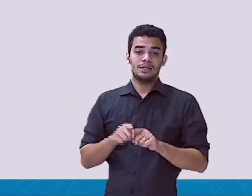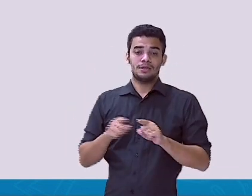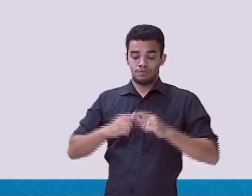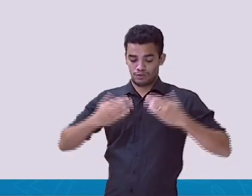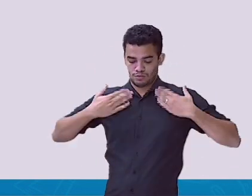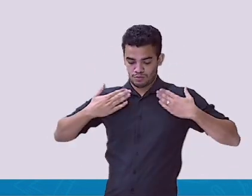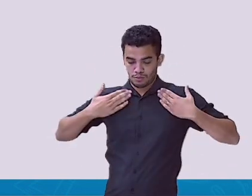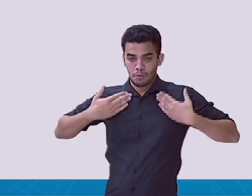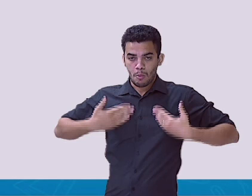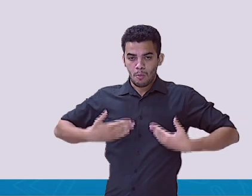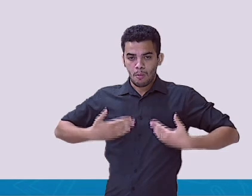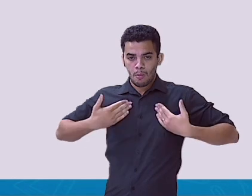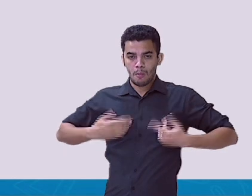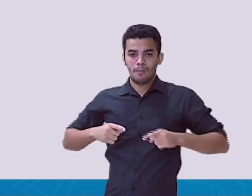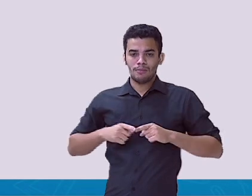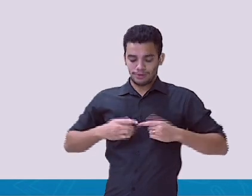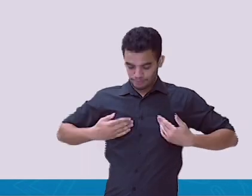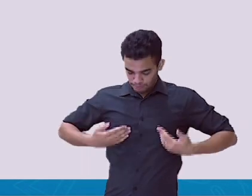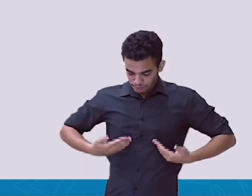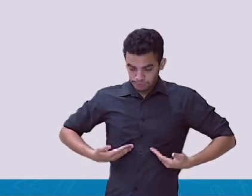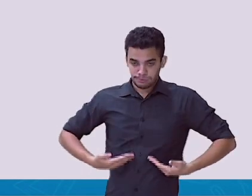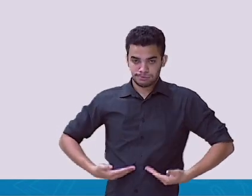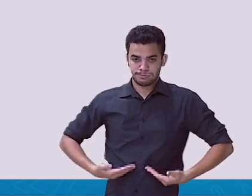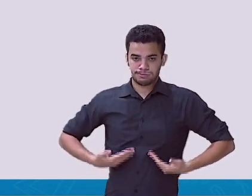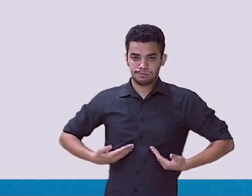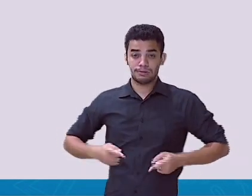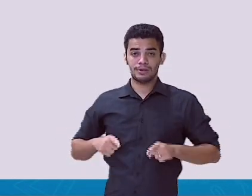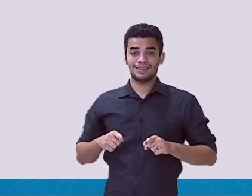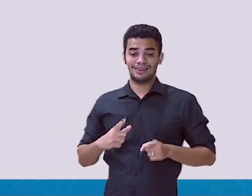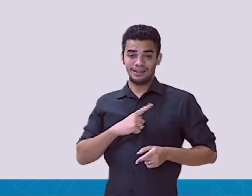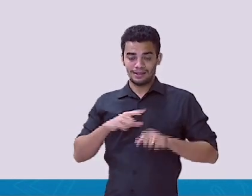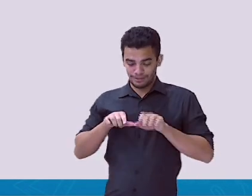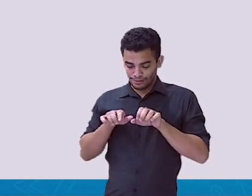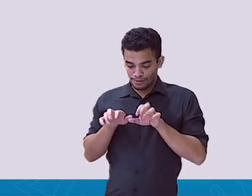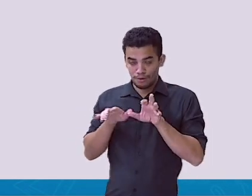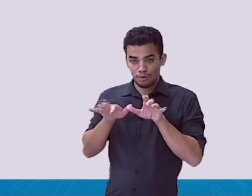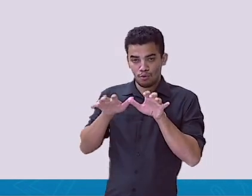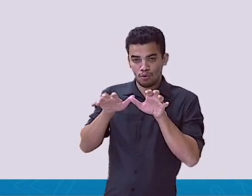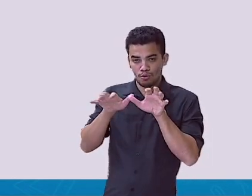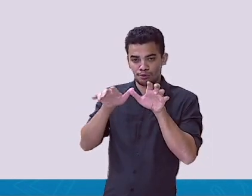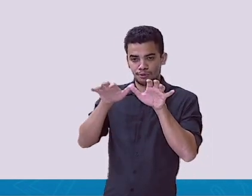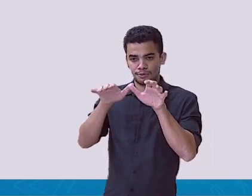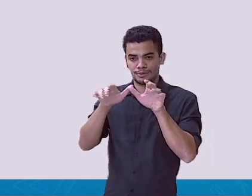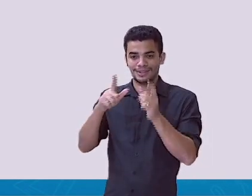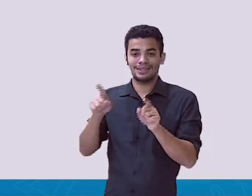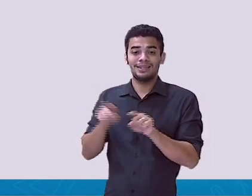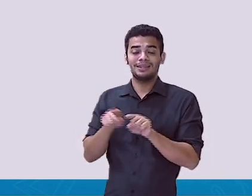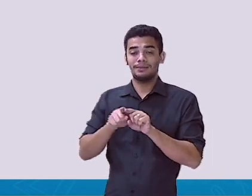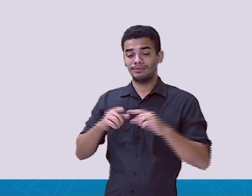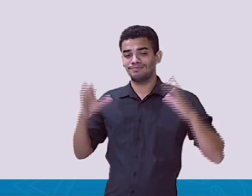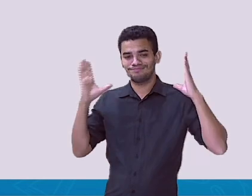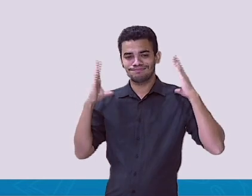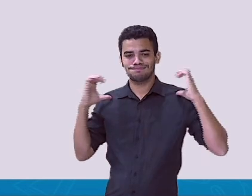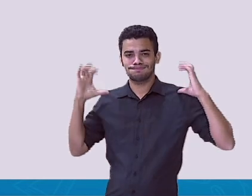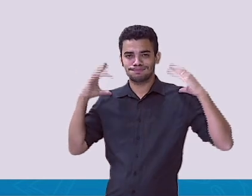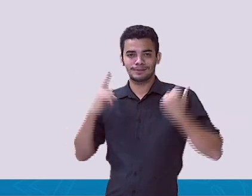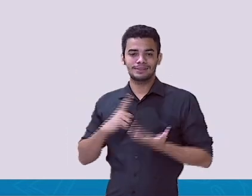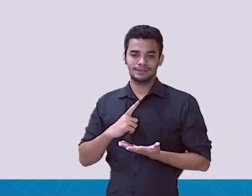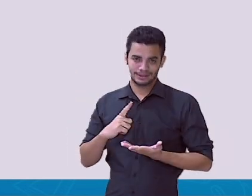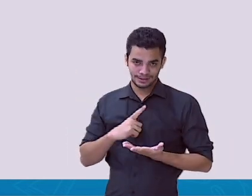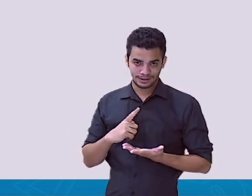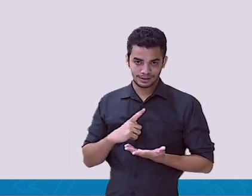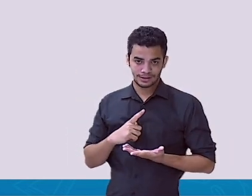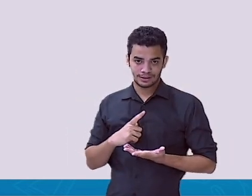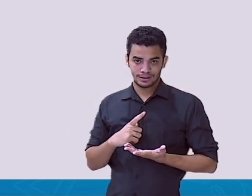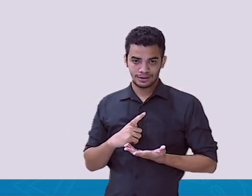tórax, abdômen, as pernas e as asas. Então, aqui no caso da abelha, nós